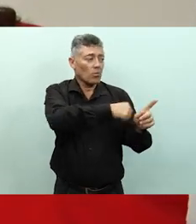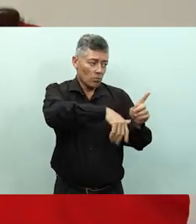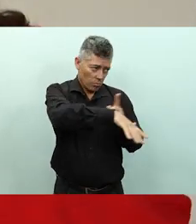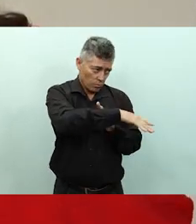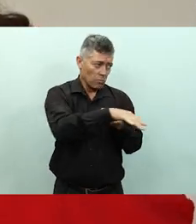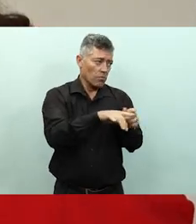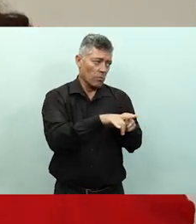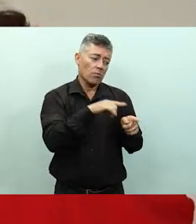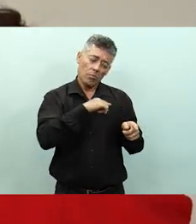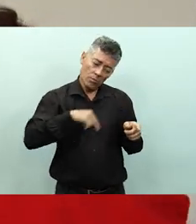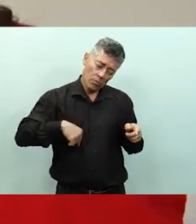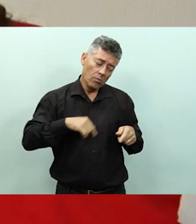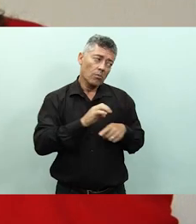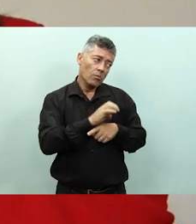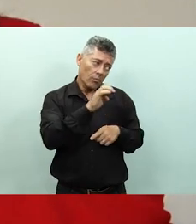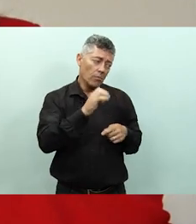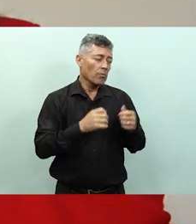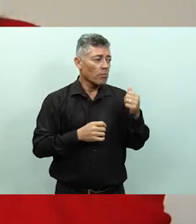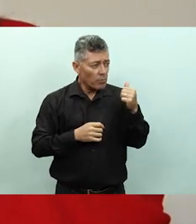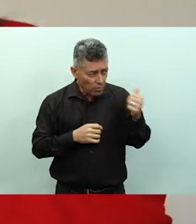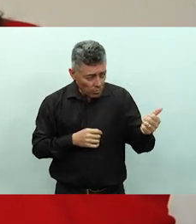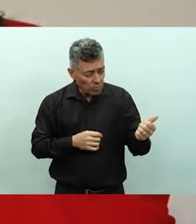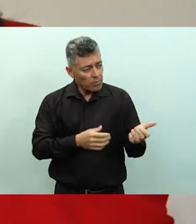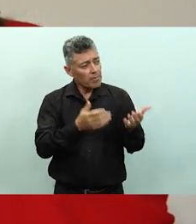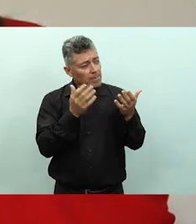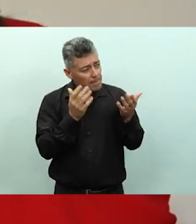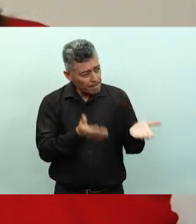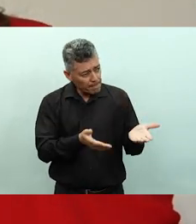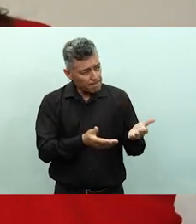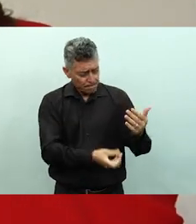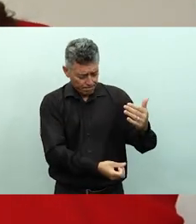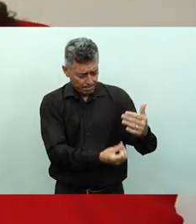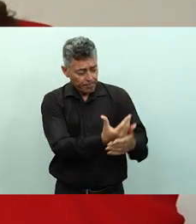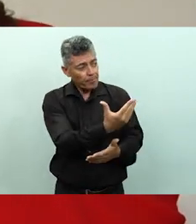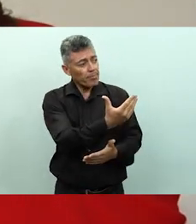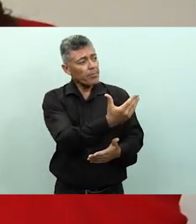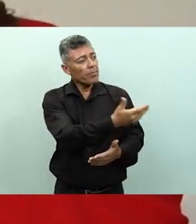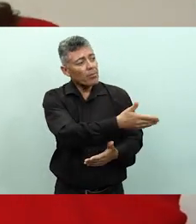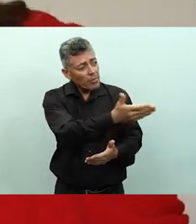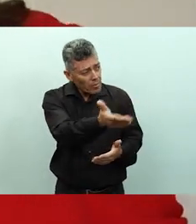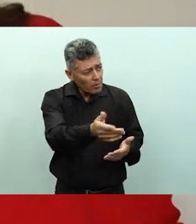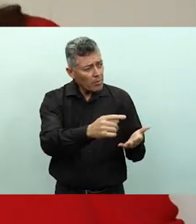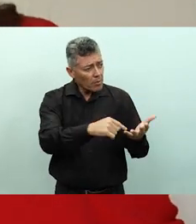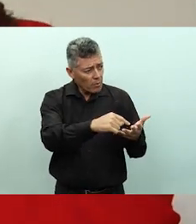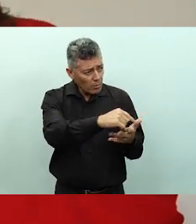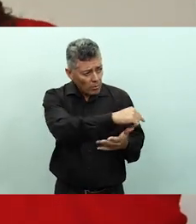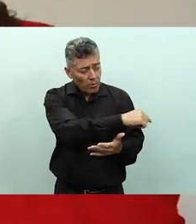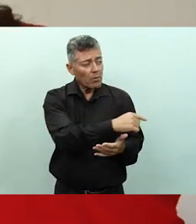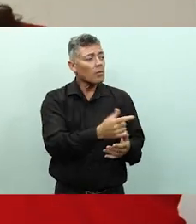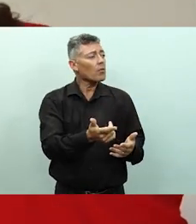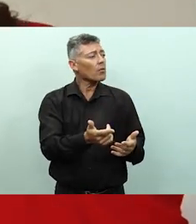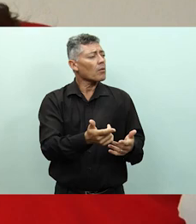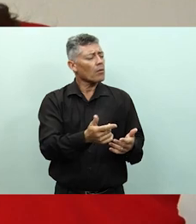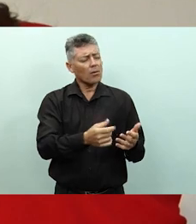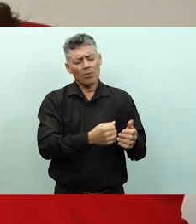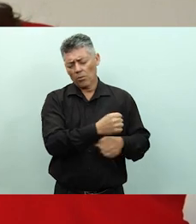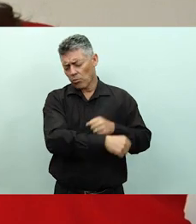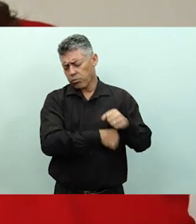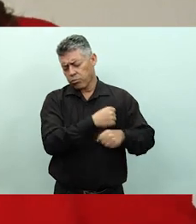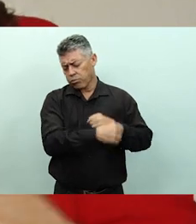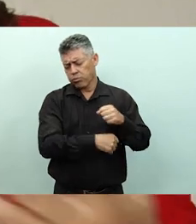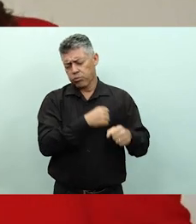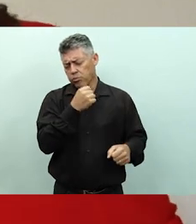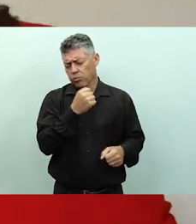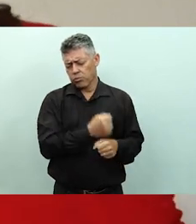social ao governo do Estado. E foi ela que fundou o MEIUS, que passou aí dezenas e dezenas de anos,